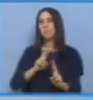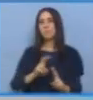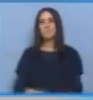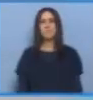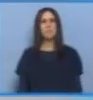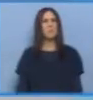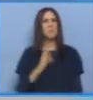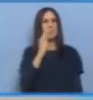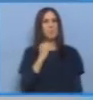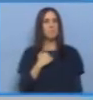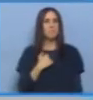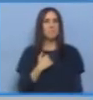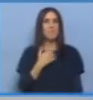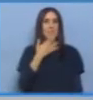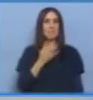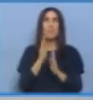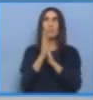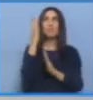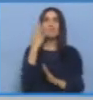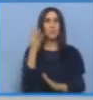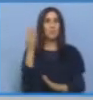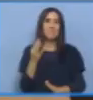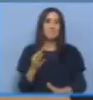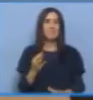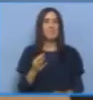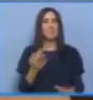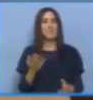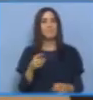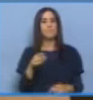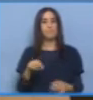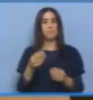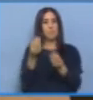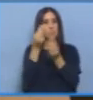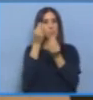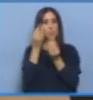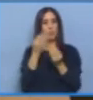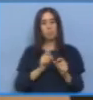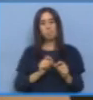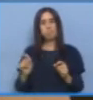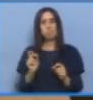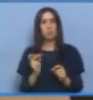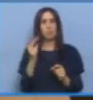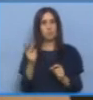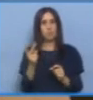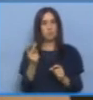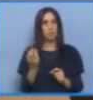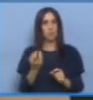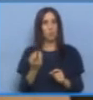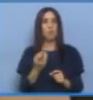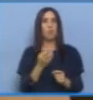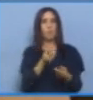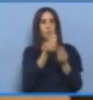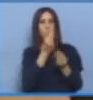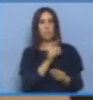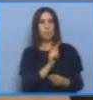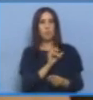quero acreditar que foi escolhido por Deus, não é? Ao longo desta formação que eu tive dos 2 anos, seja na formação dos